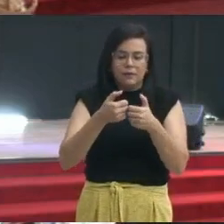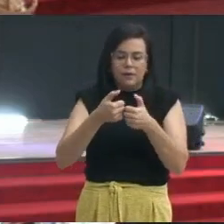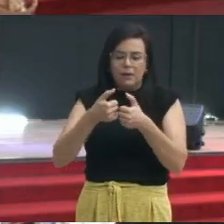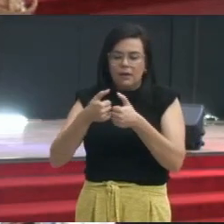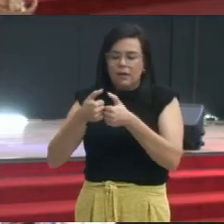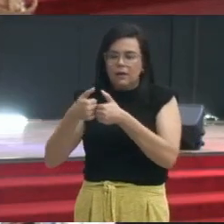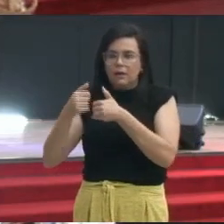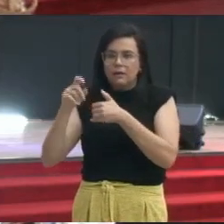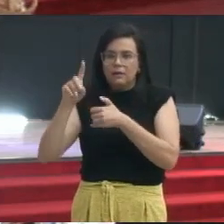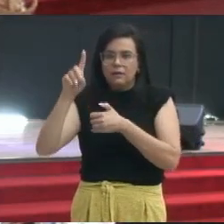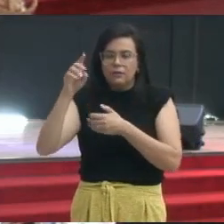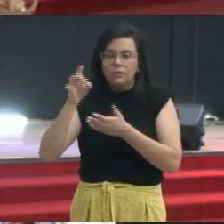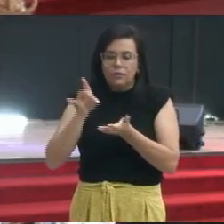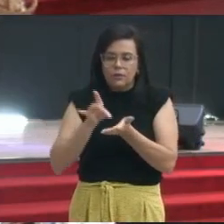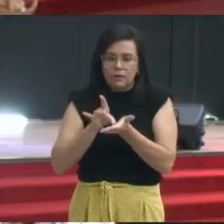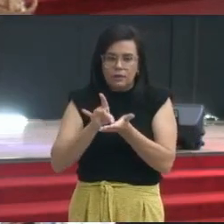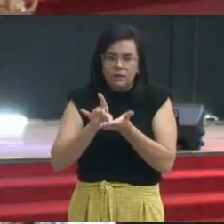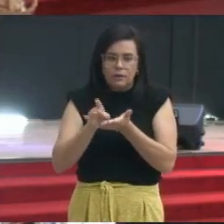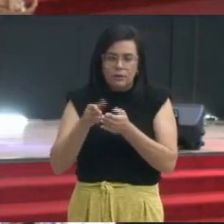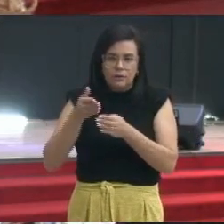Deus, o inimigo entrou no meio.